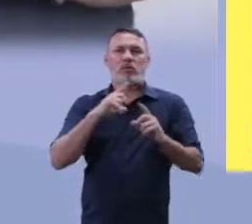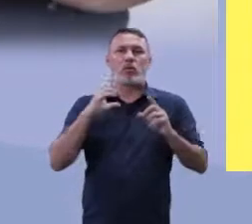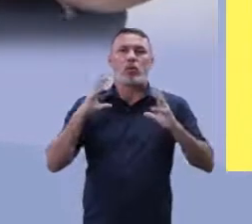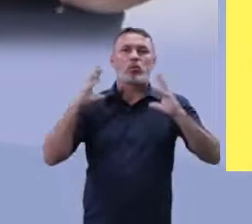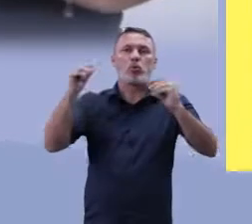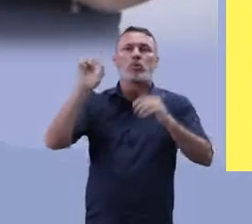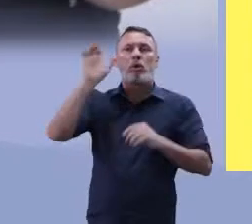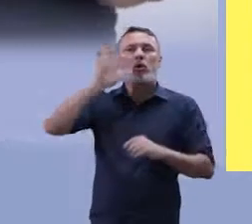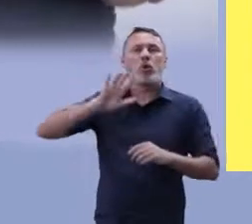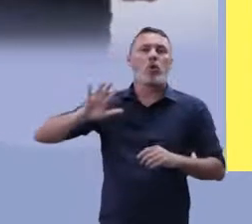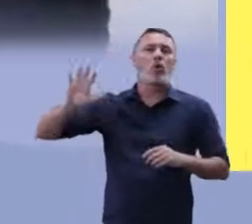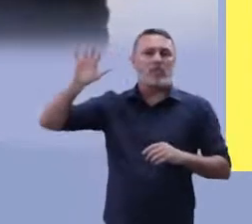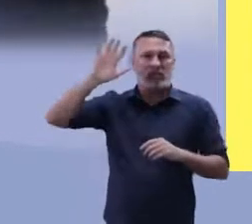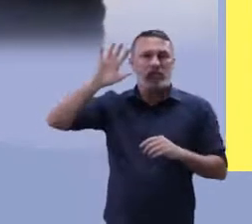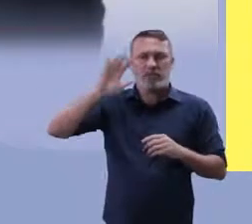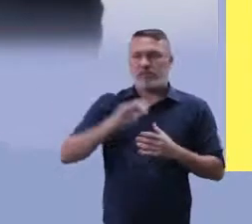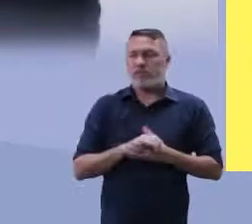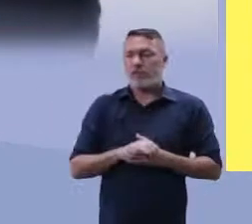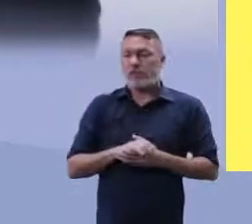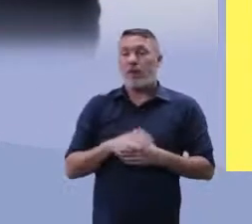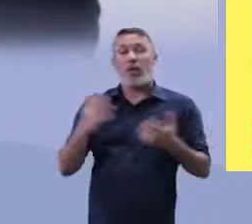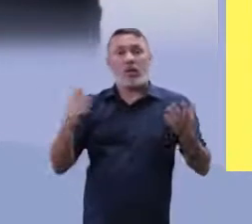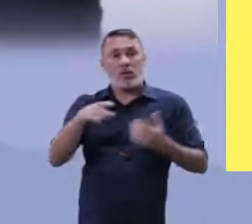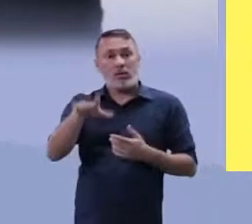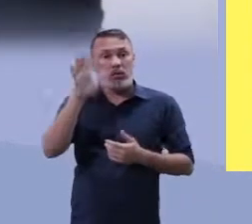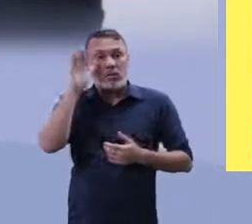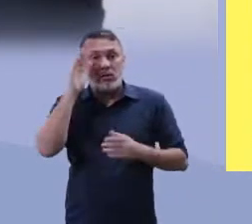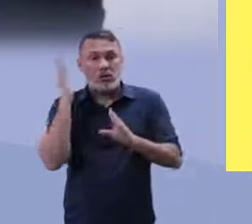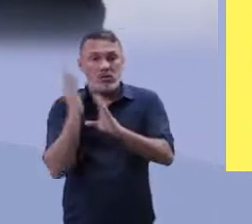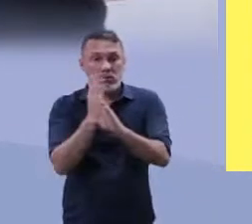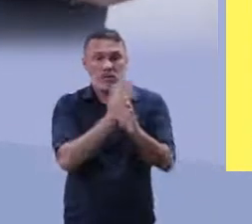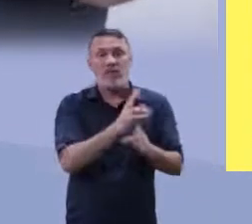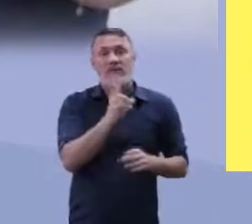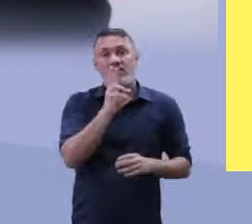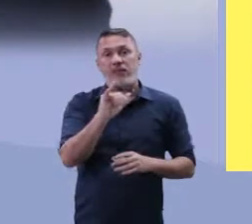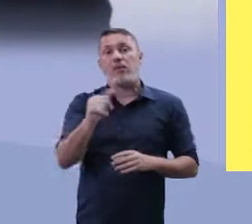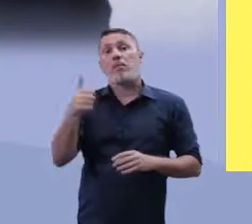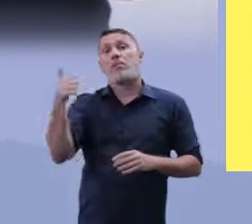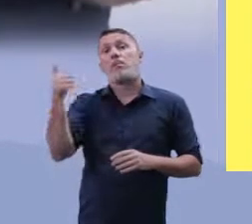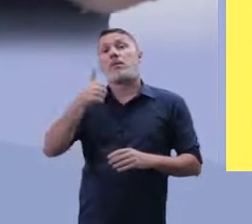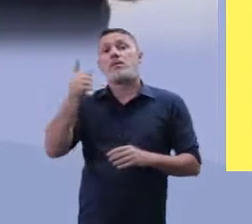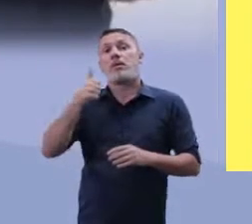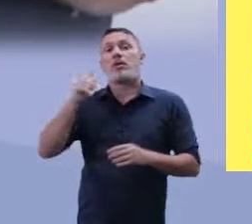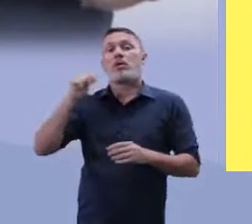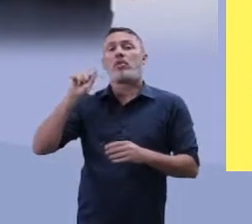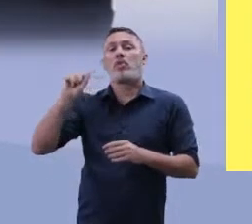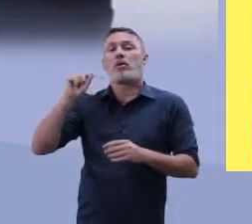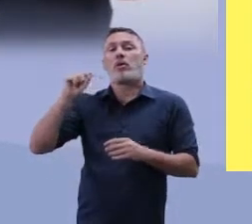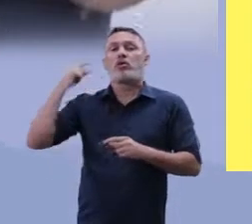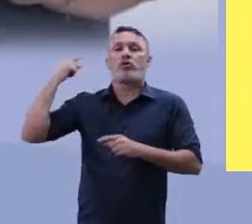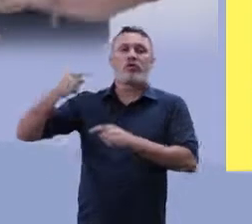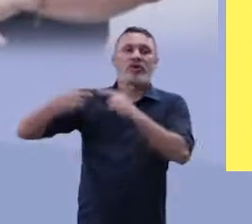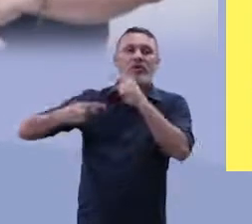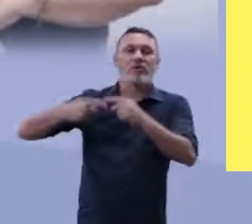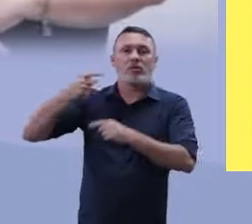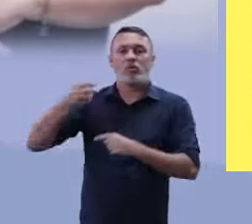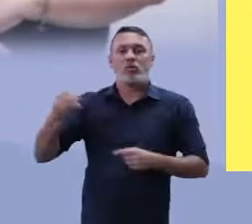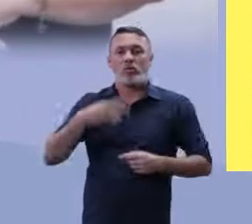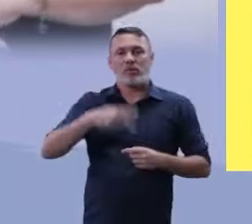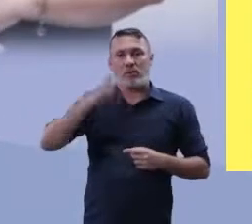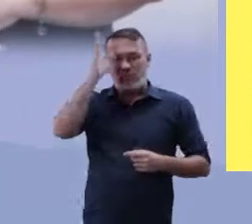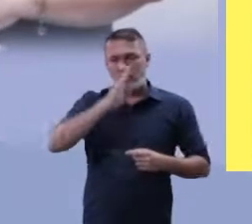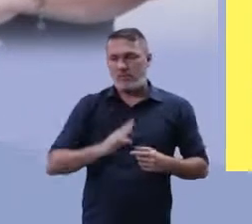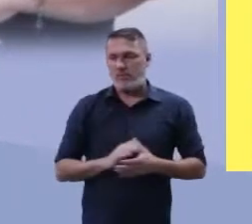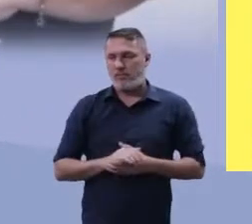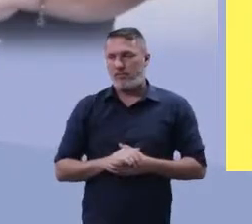todas as vanguardas europeias. Então, agora, você observará a chegada da primeira geração modernista